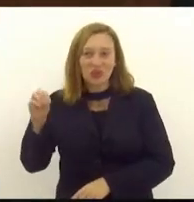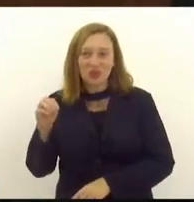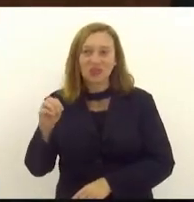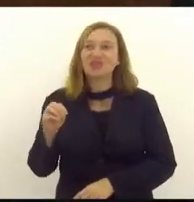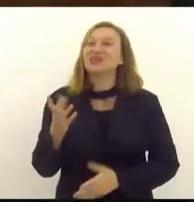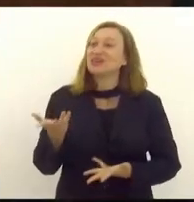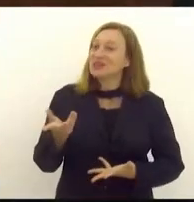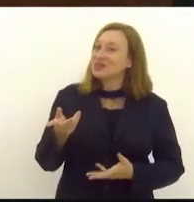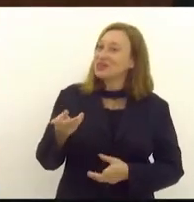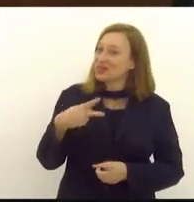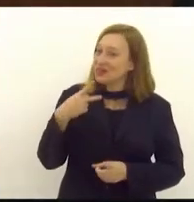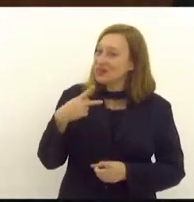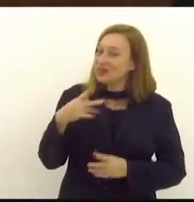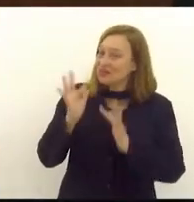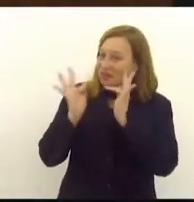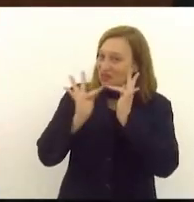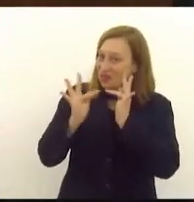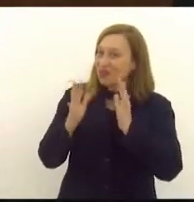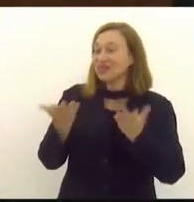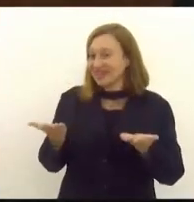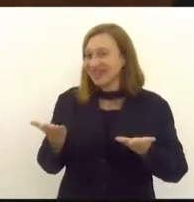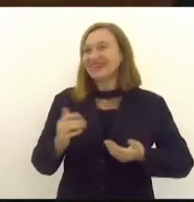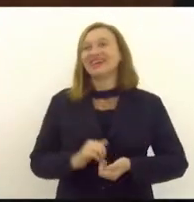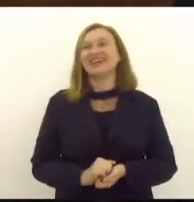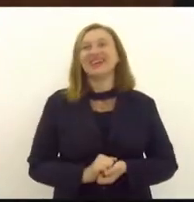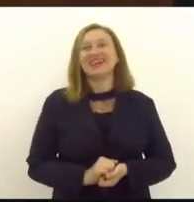cagou a turma né